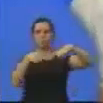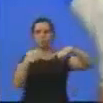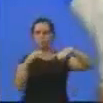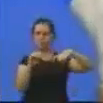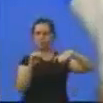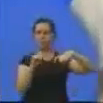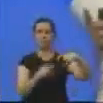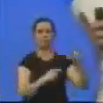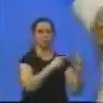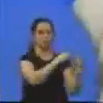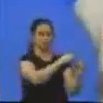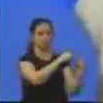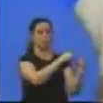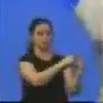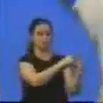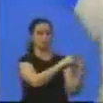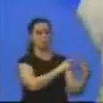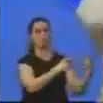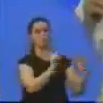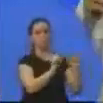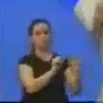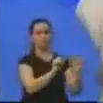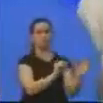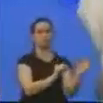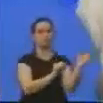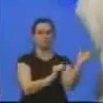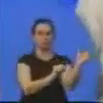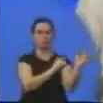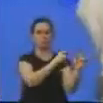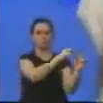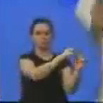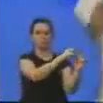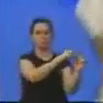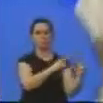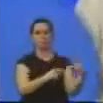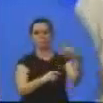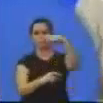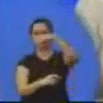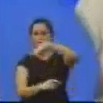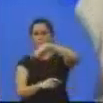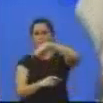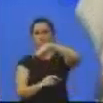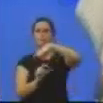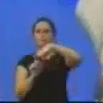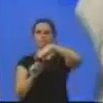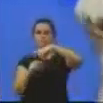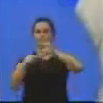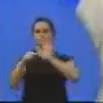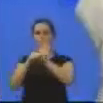concavidade? Onde é positivo, fora das raízes, concavidade para cima. E onde é negativo, entre as raízes,